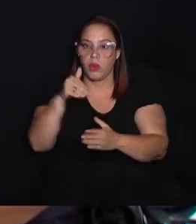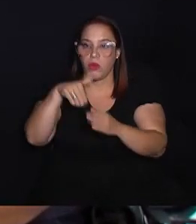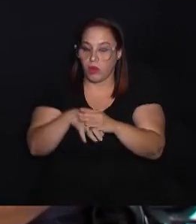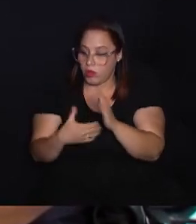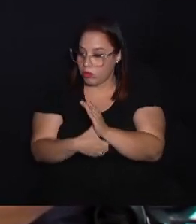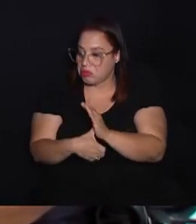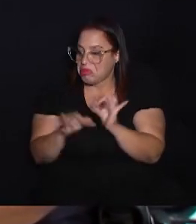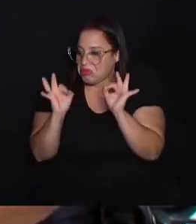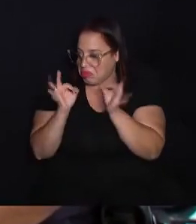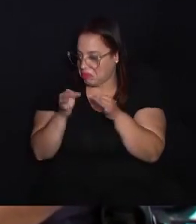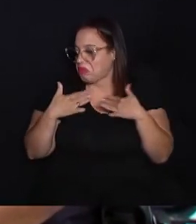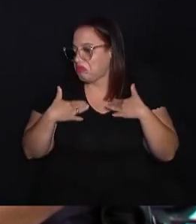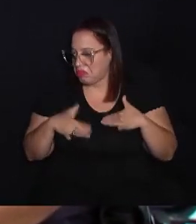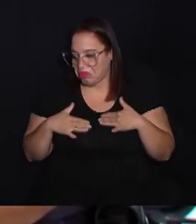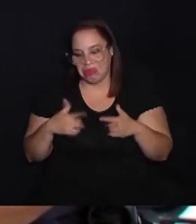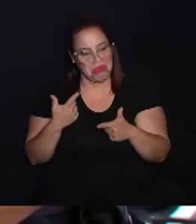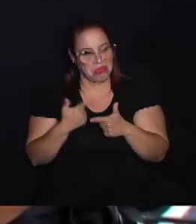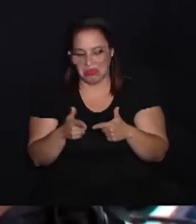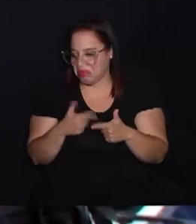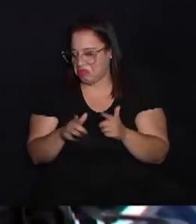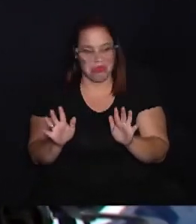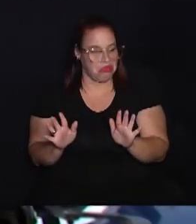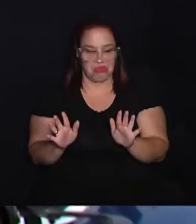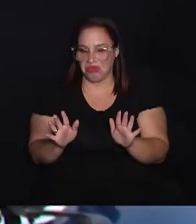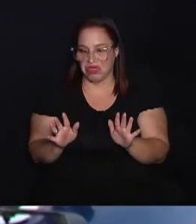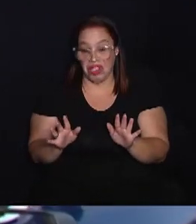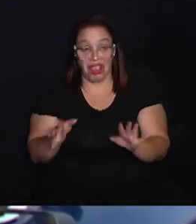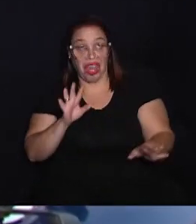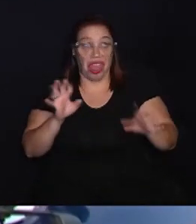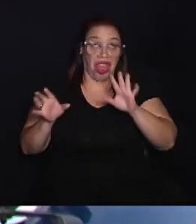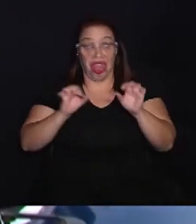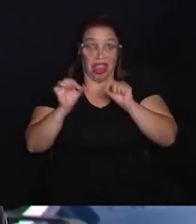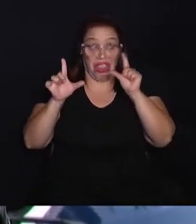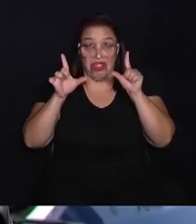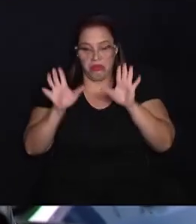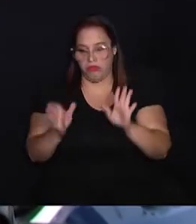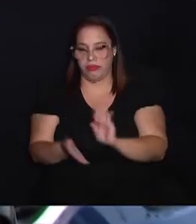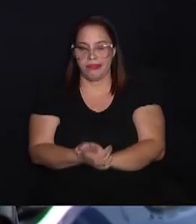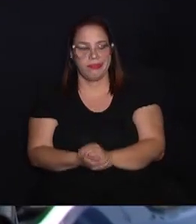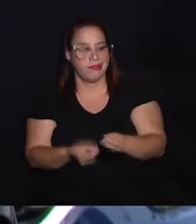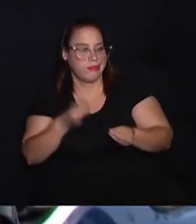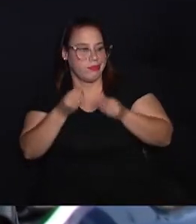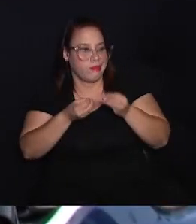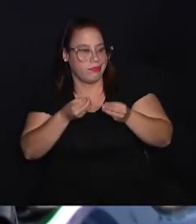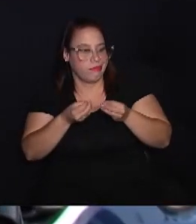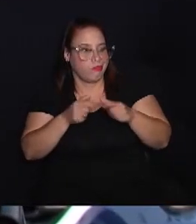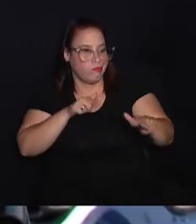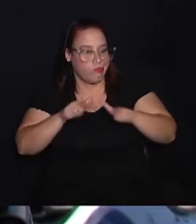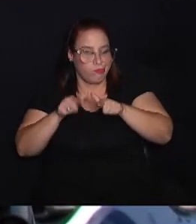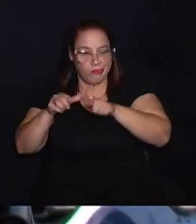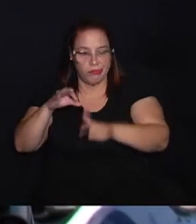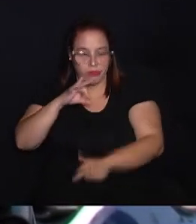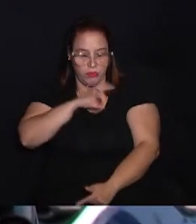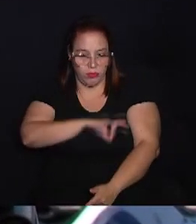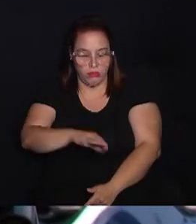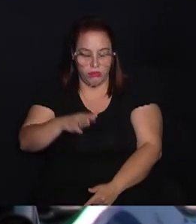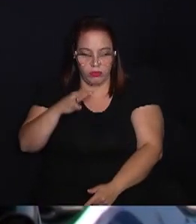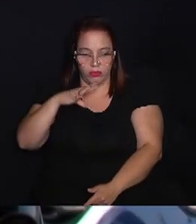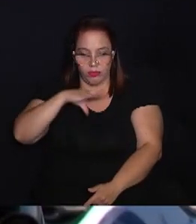se estendeu até domingo à noite. O trabalho da GM foi realizado nas unidades da Rede Municipal de Ensino, que serviram como